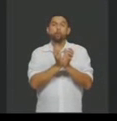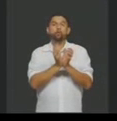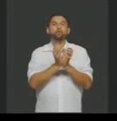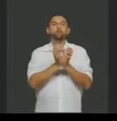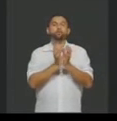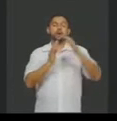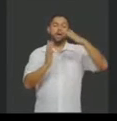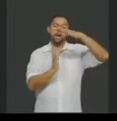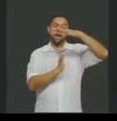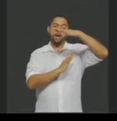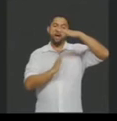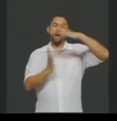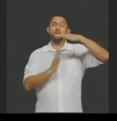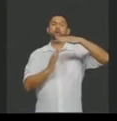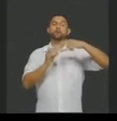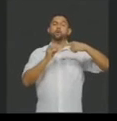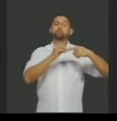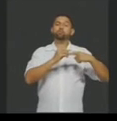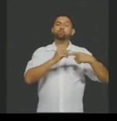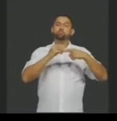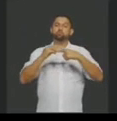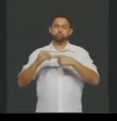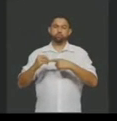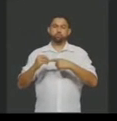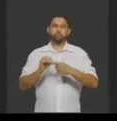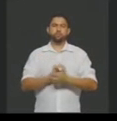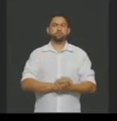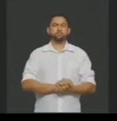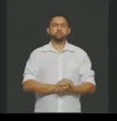reino protoctista.